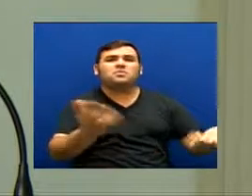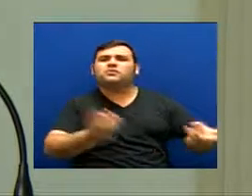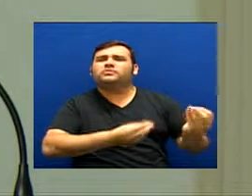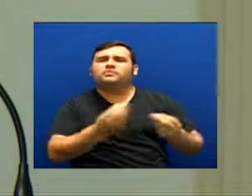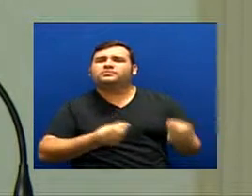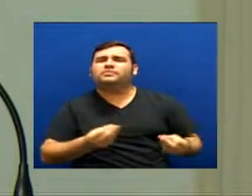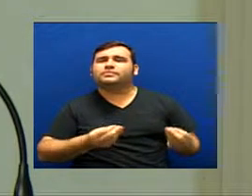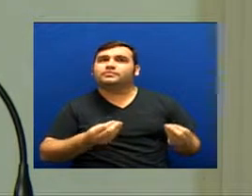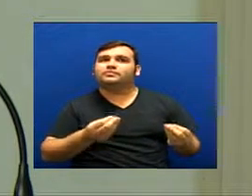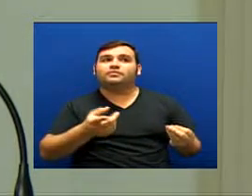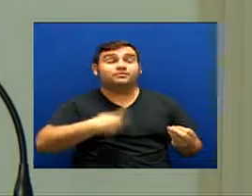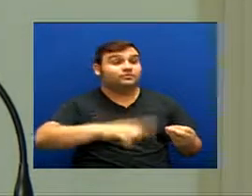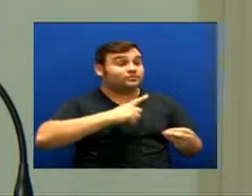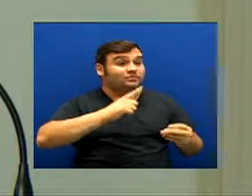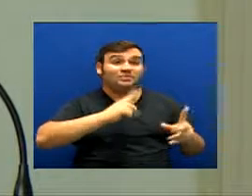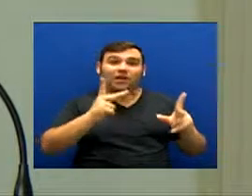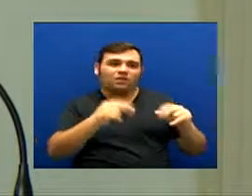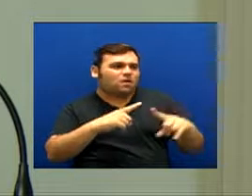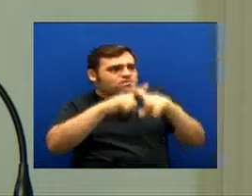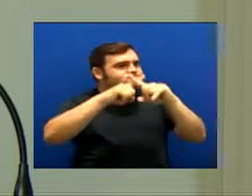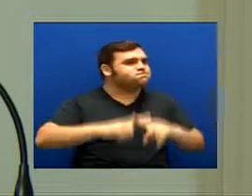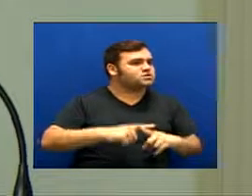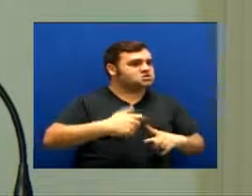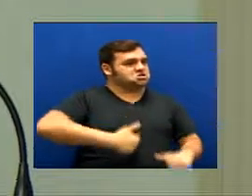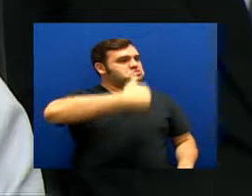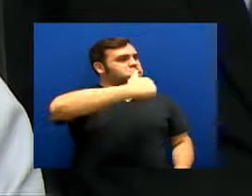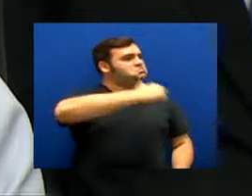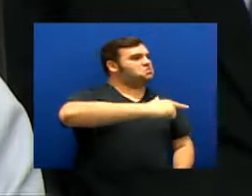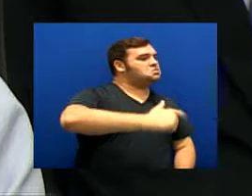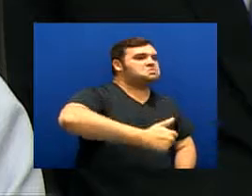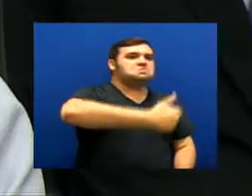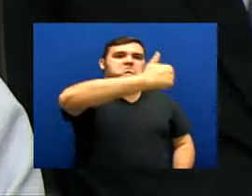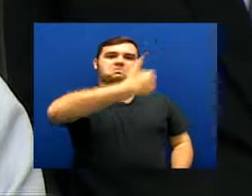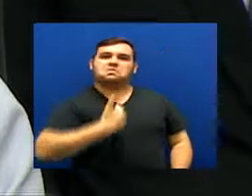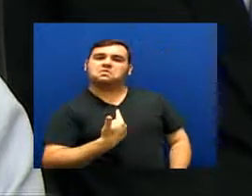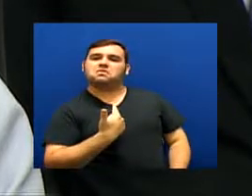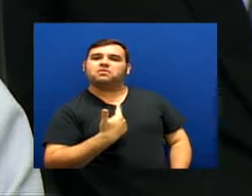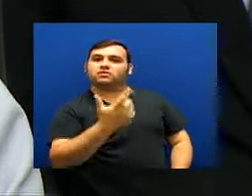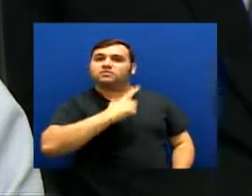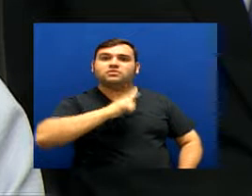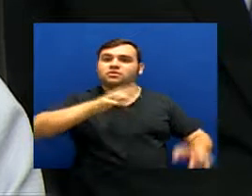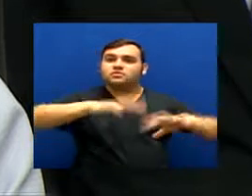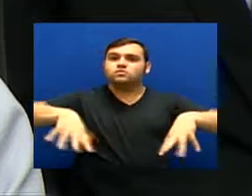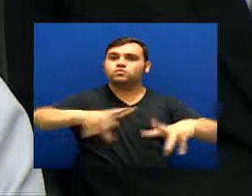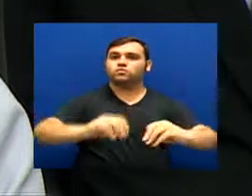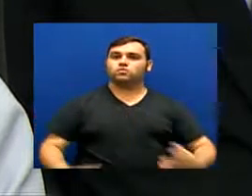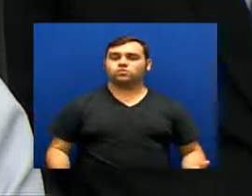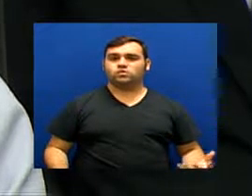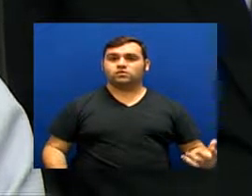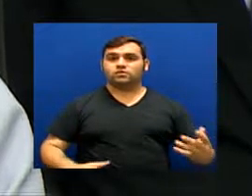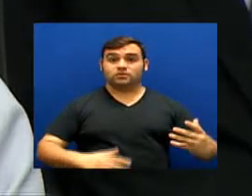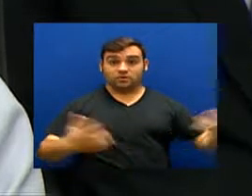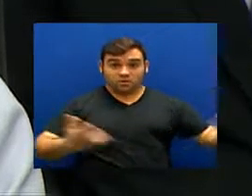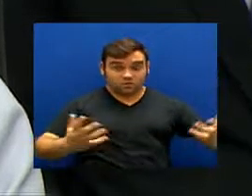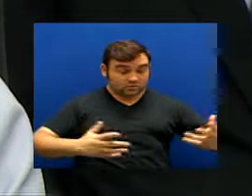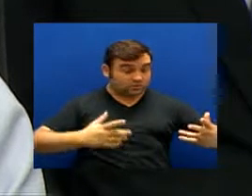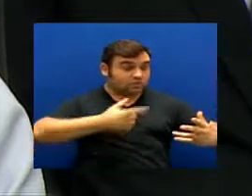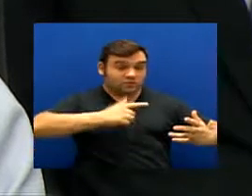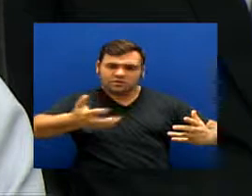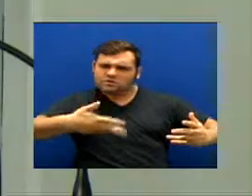Nós vivemos dias de muito ativismo, independente da idade. Os